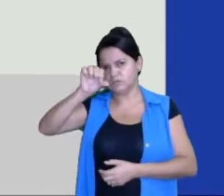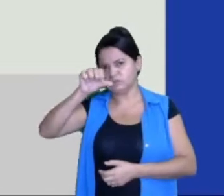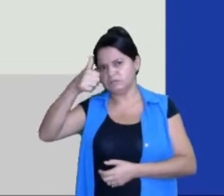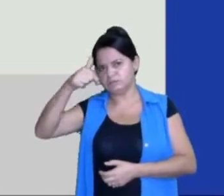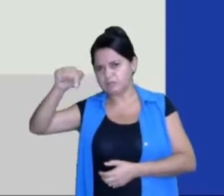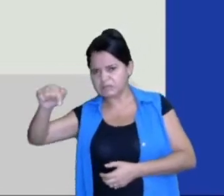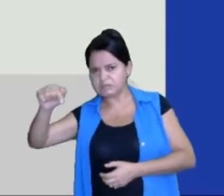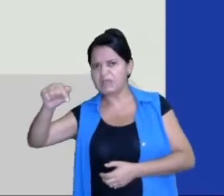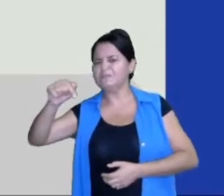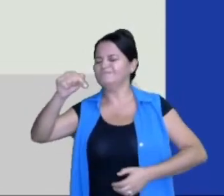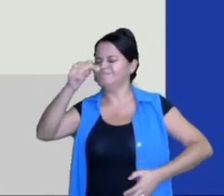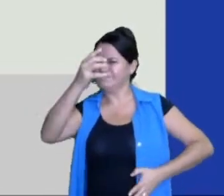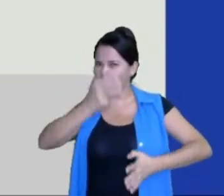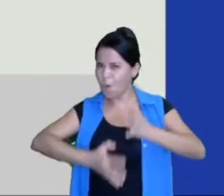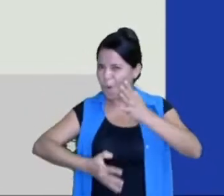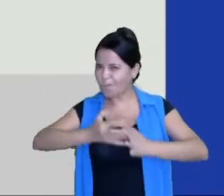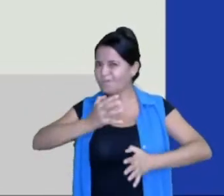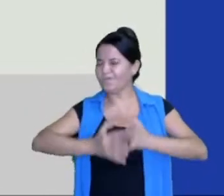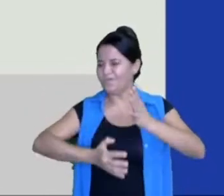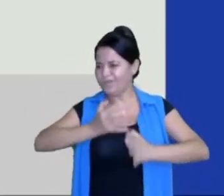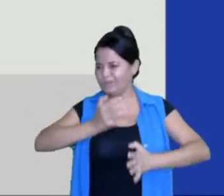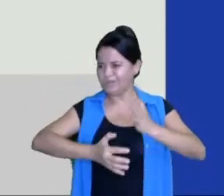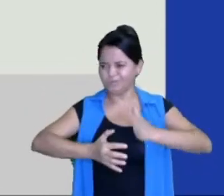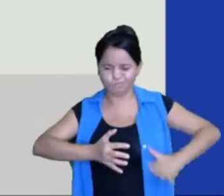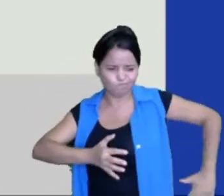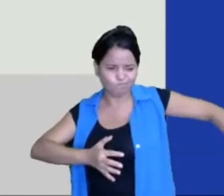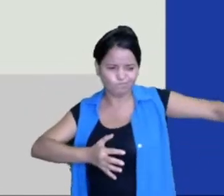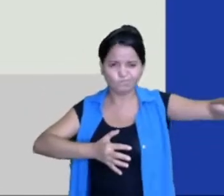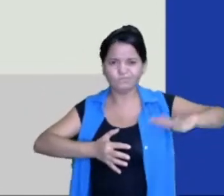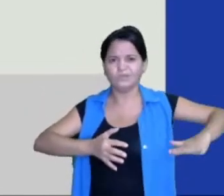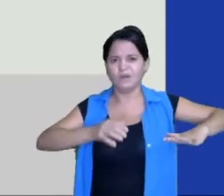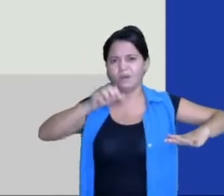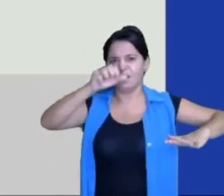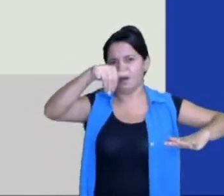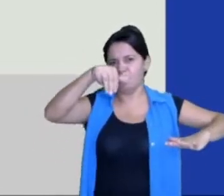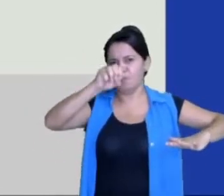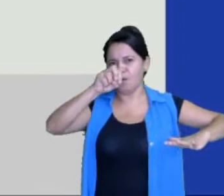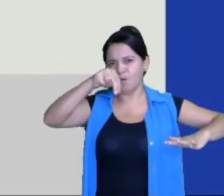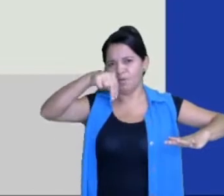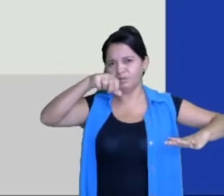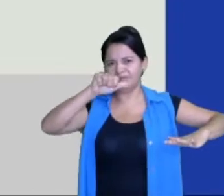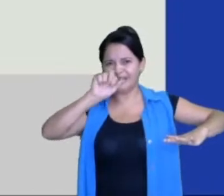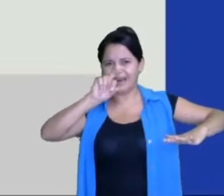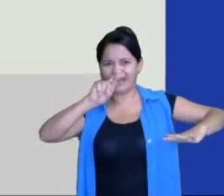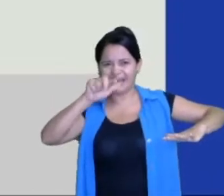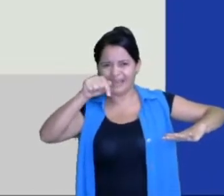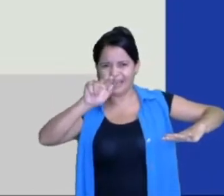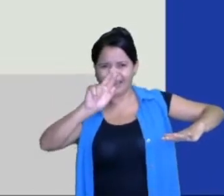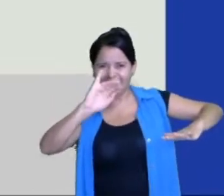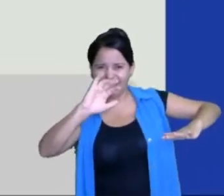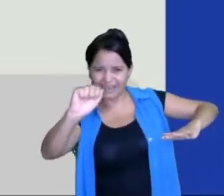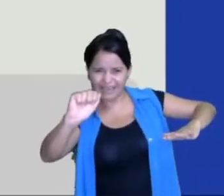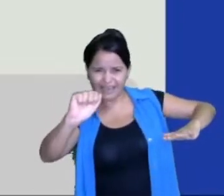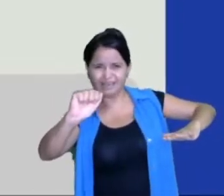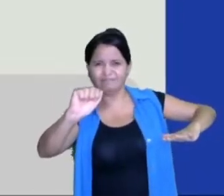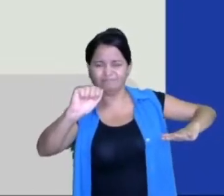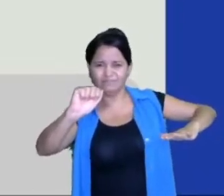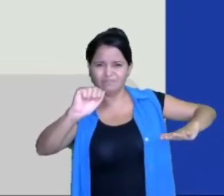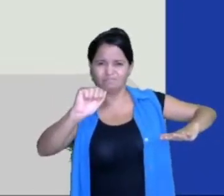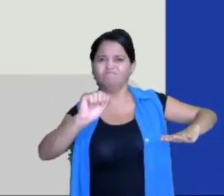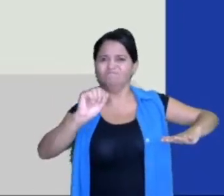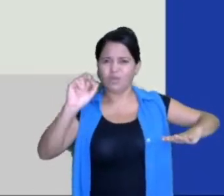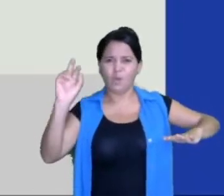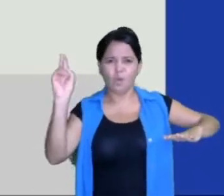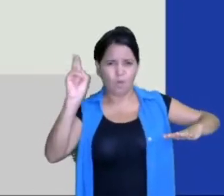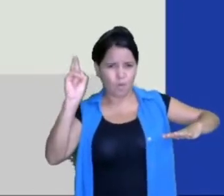nesse mesmo ano, que derrubou a monarquia russa e levou ao poder o Partido Bolchevique de